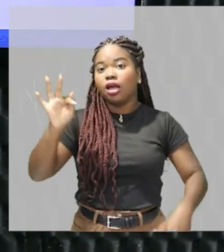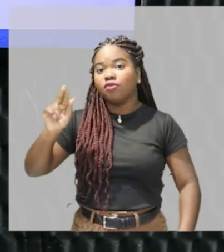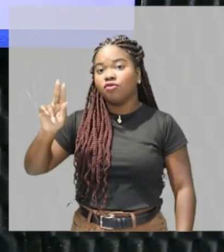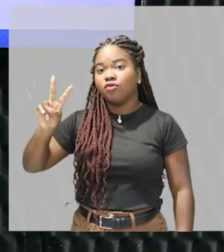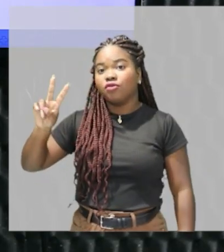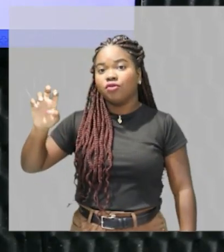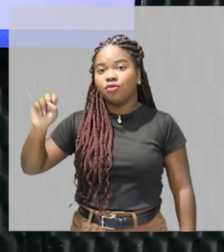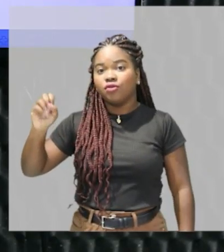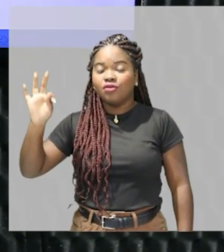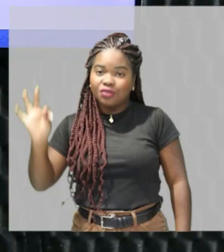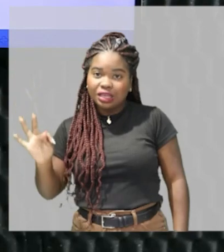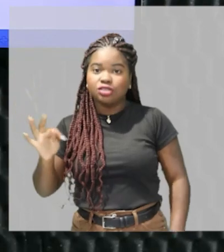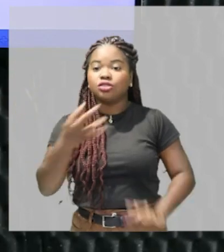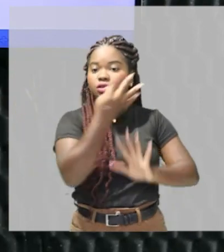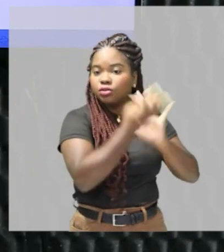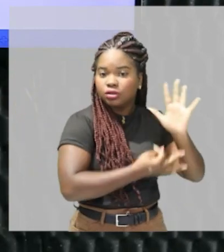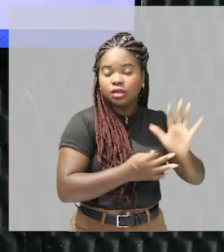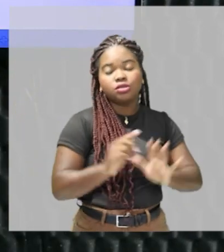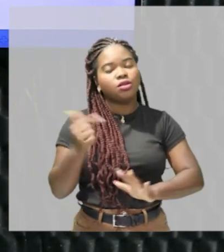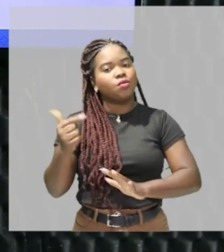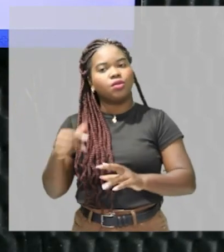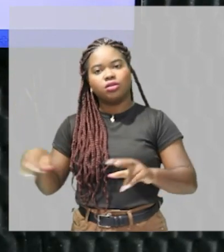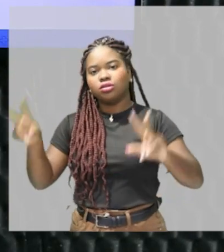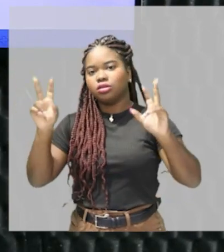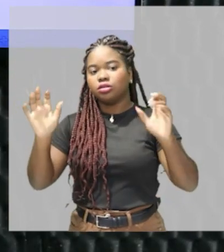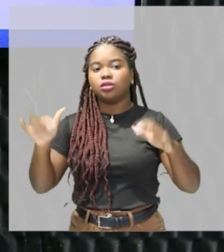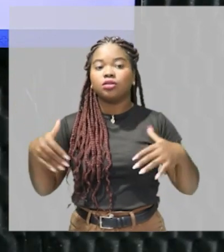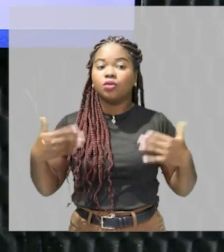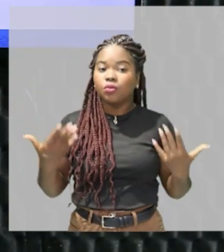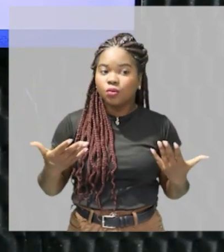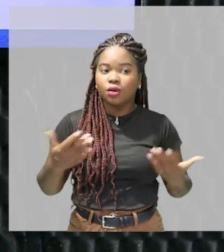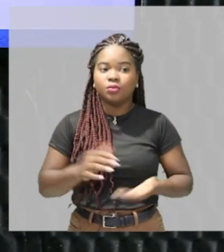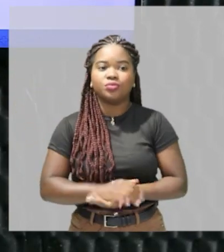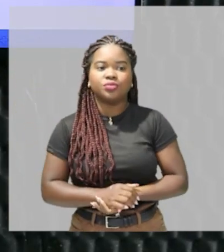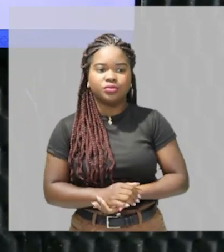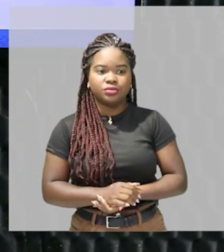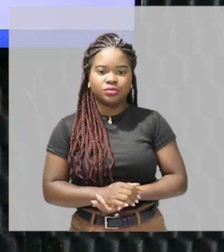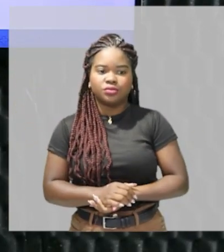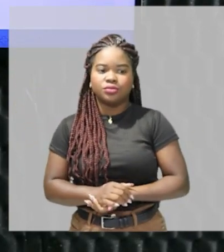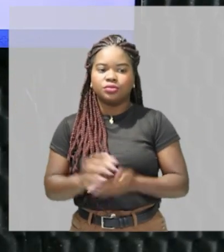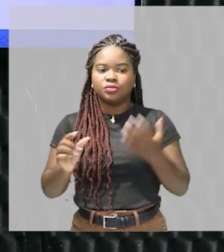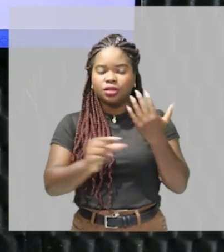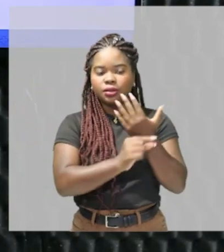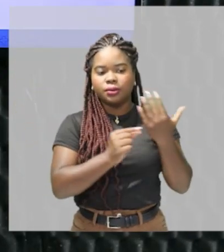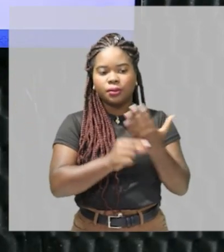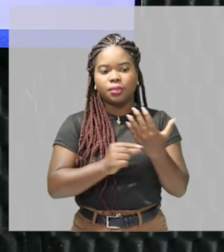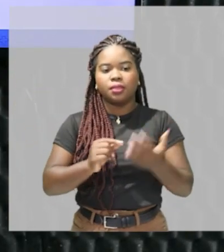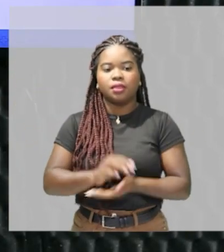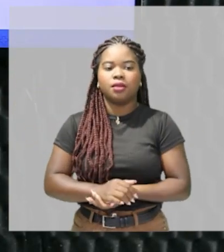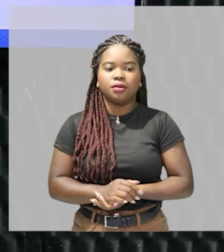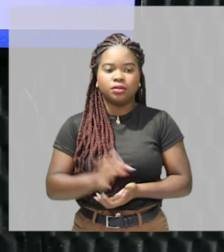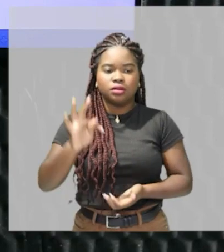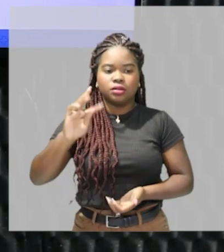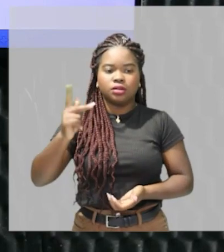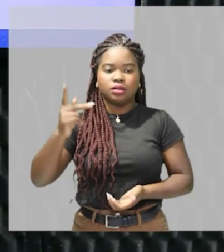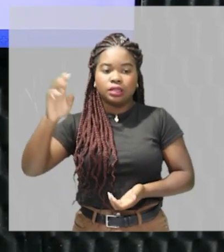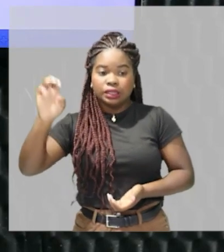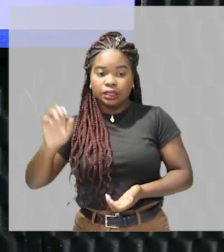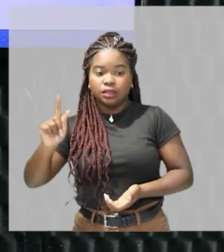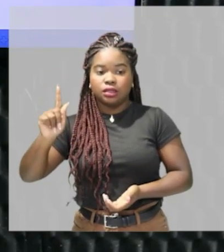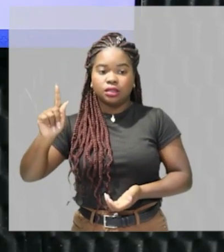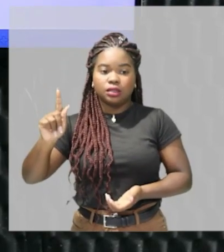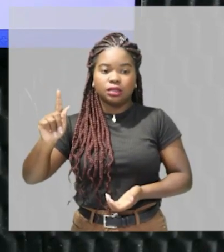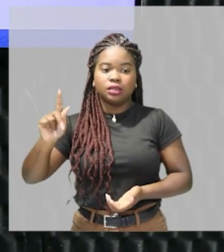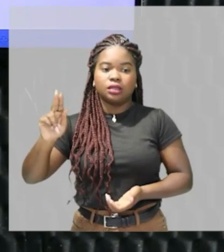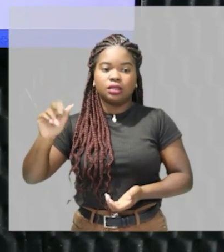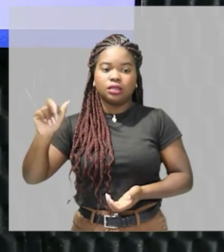esse texto e esse texto não tem o título. Qual é o veículo? The Guardian. The Guardian é um jornal muito citado também no